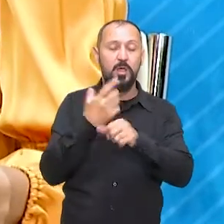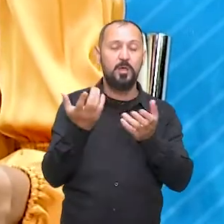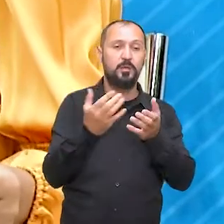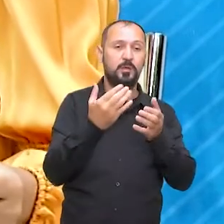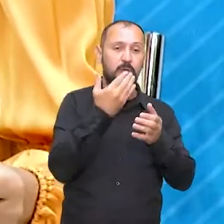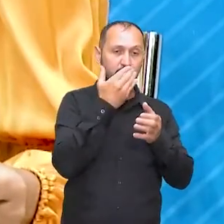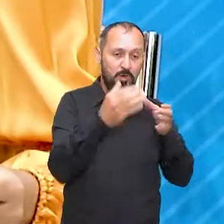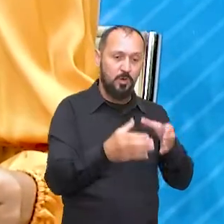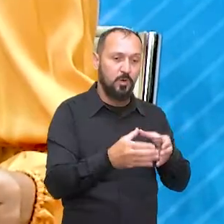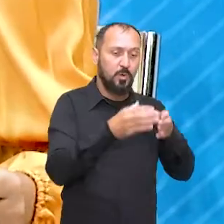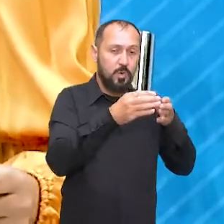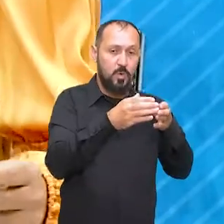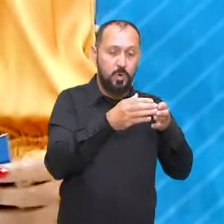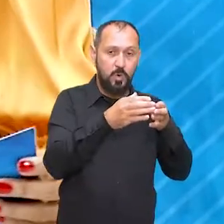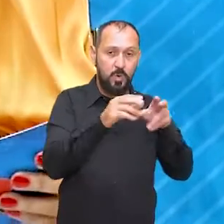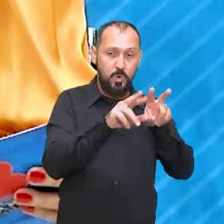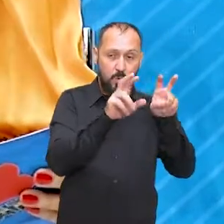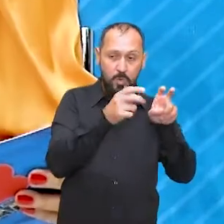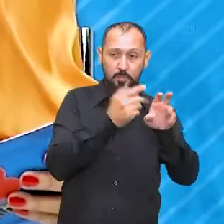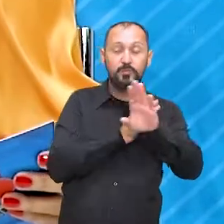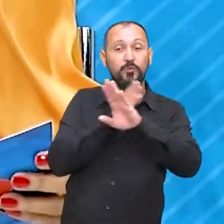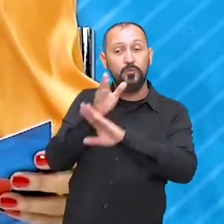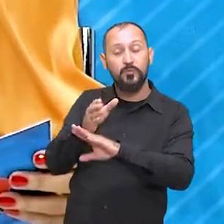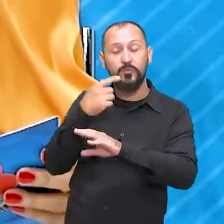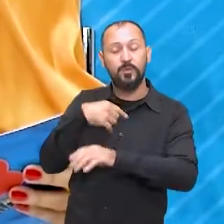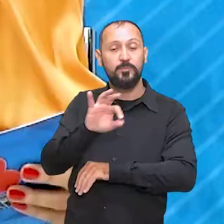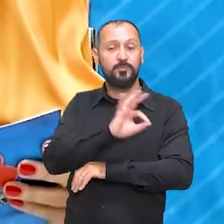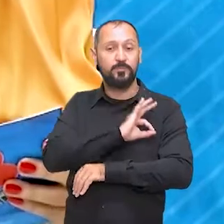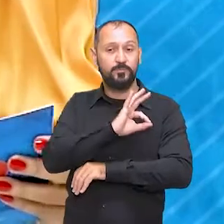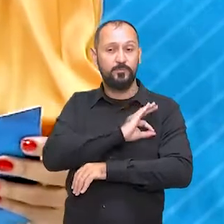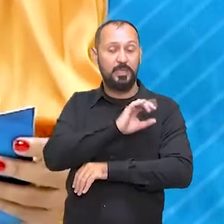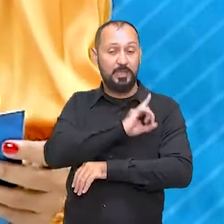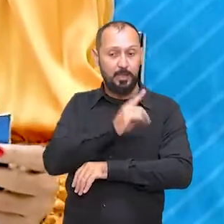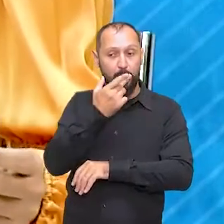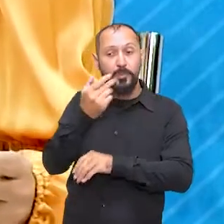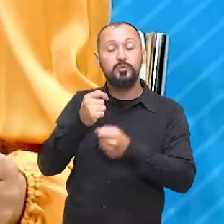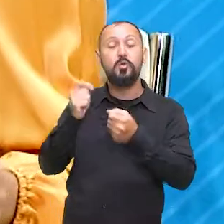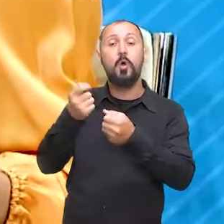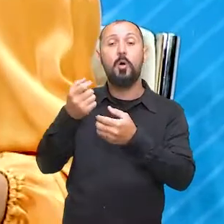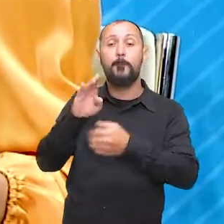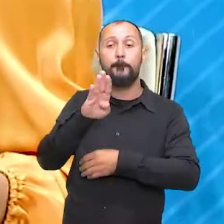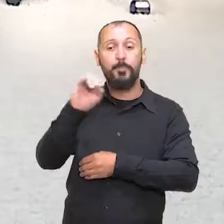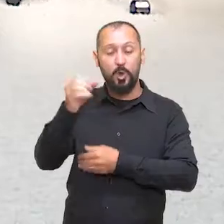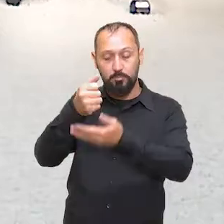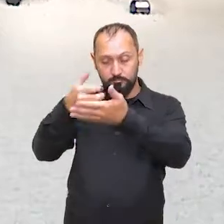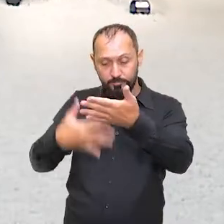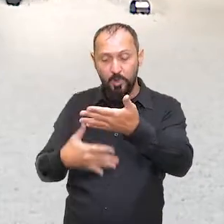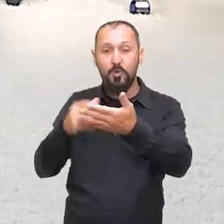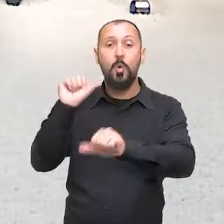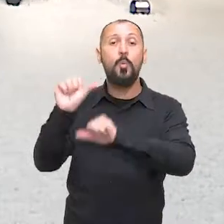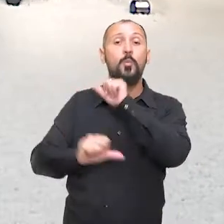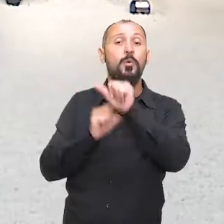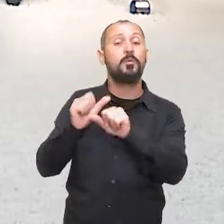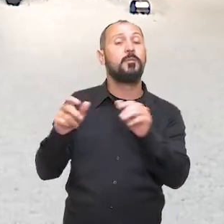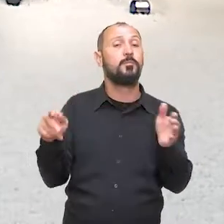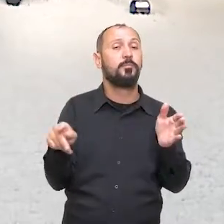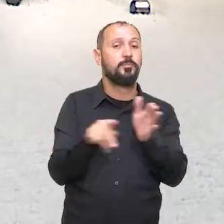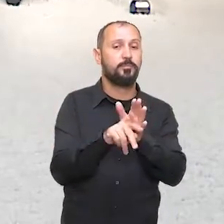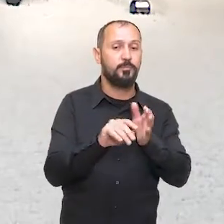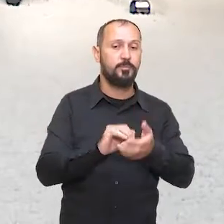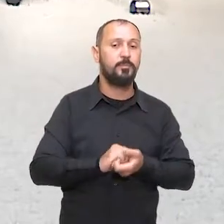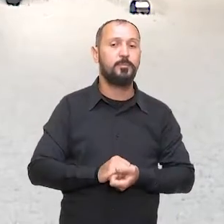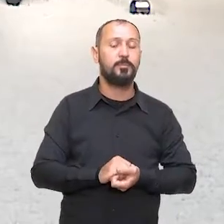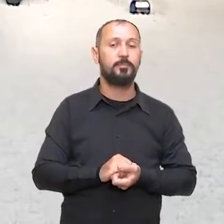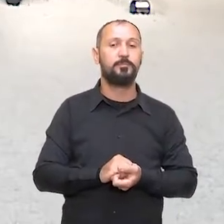a comissão foi demandada, nós fomos até a delegacia e pedimos que ele refizesse o boletim de ocorrência como